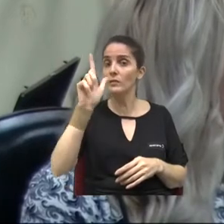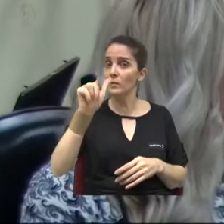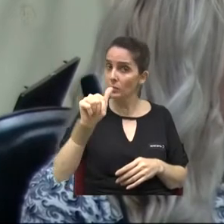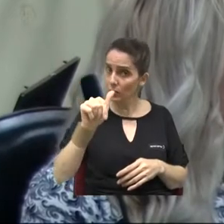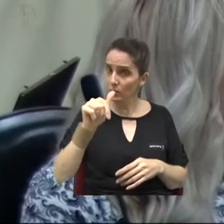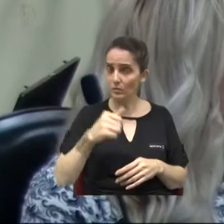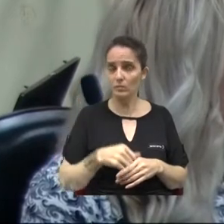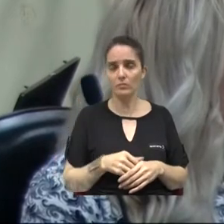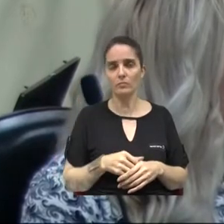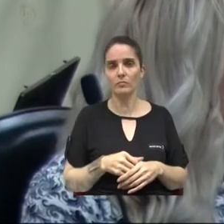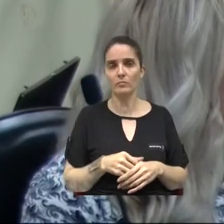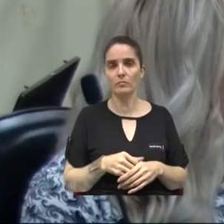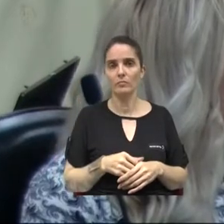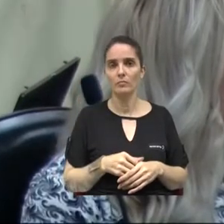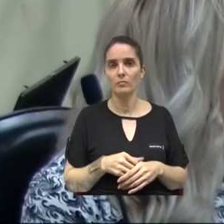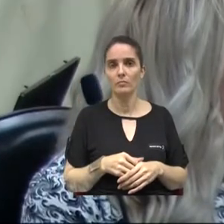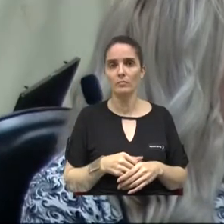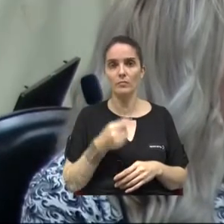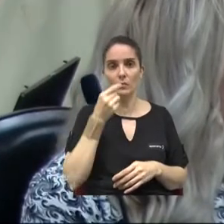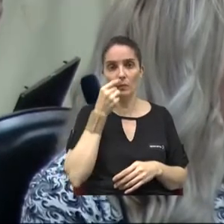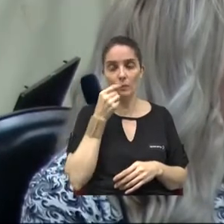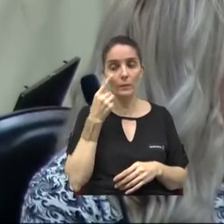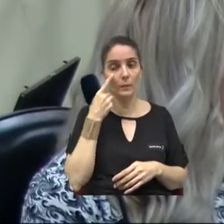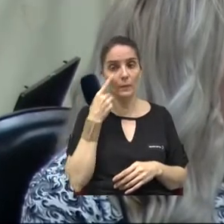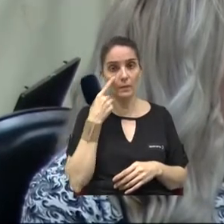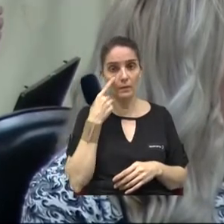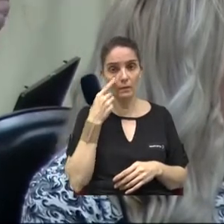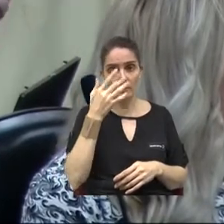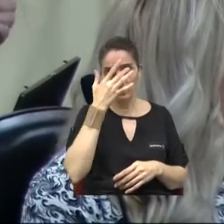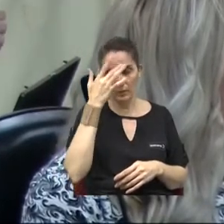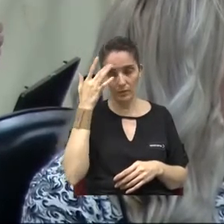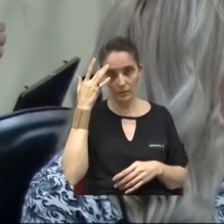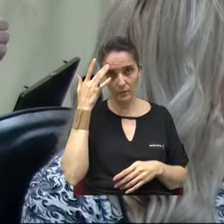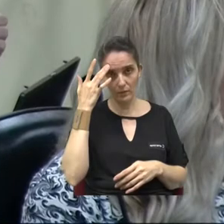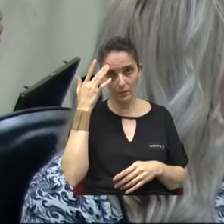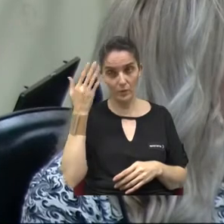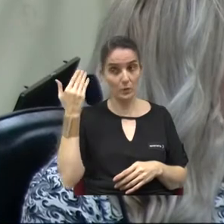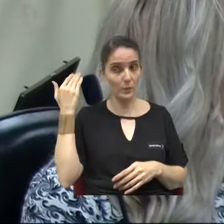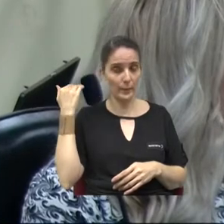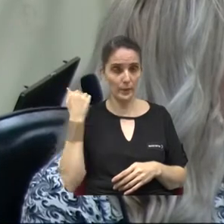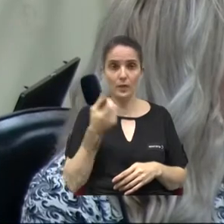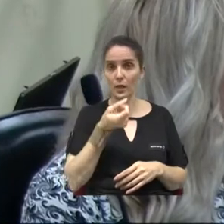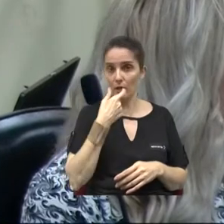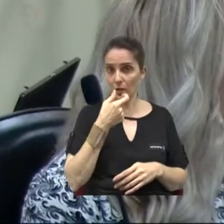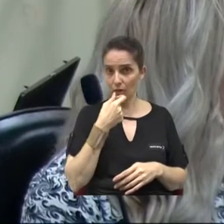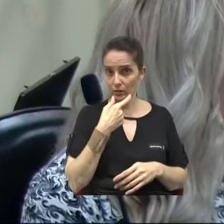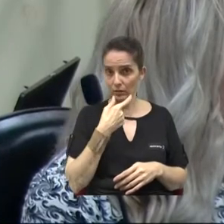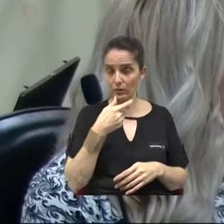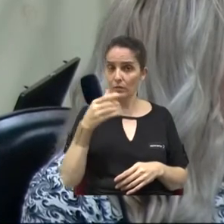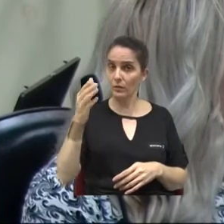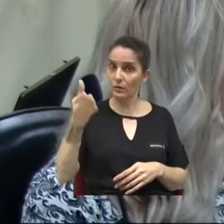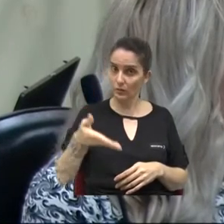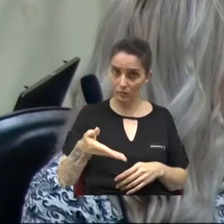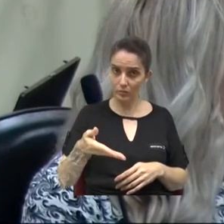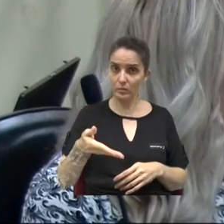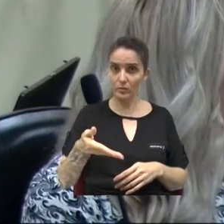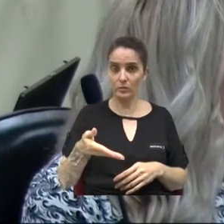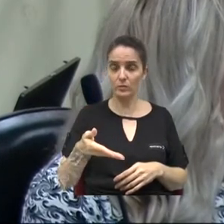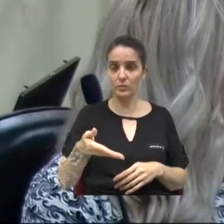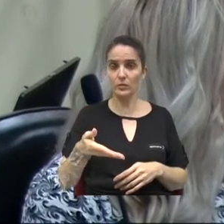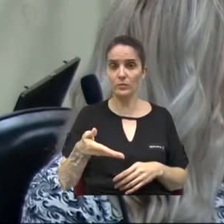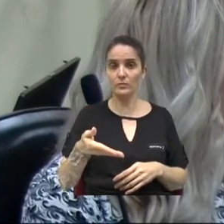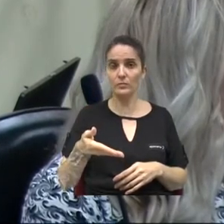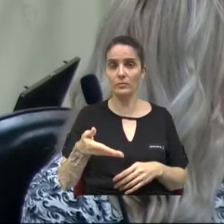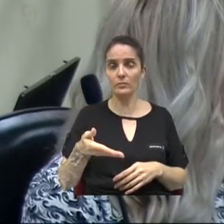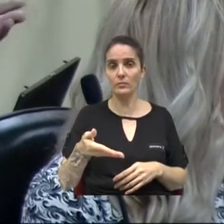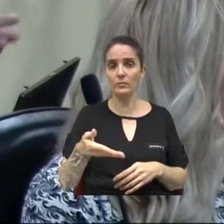pós. Eu vejo colegas hoje que se utilizaram no passado dessas substâncias e hoje, né,